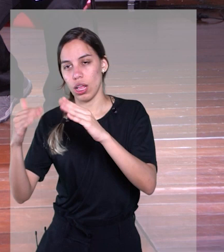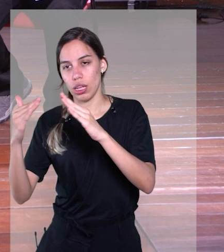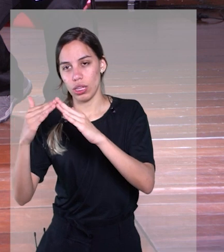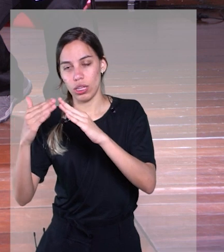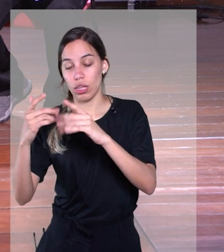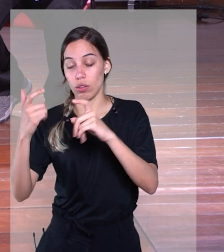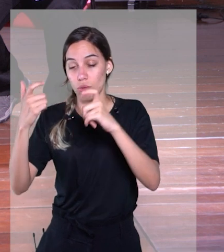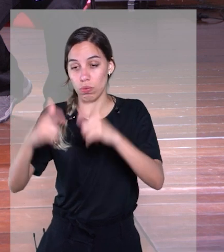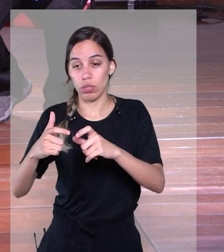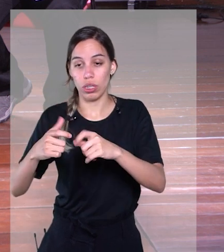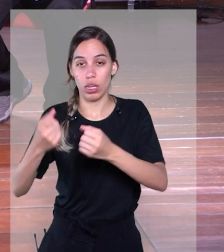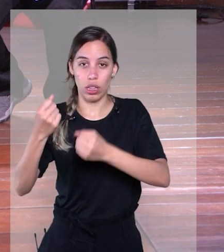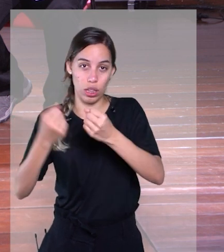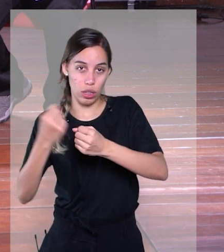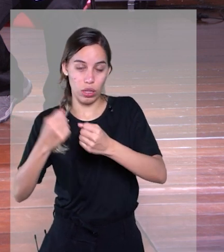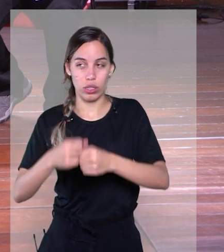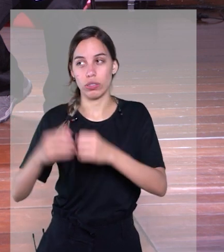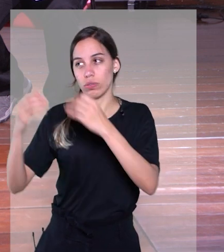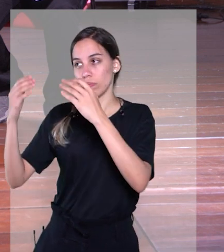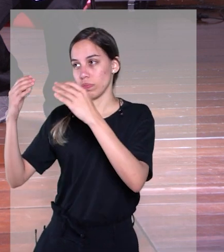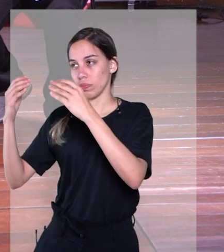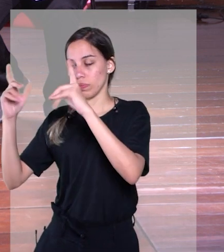automóvel, na cadeia, no Pico do